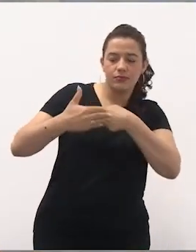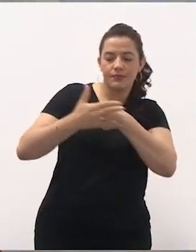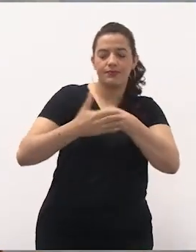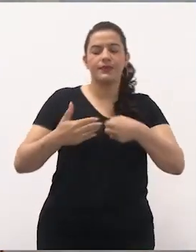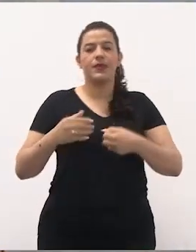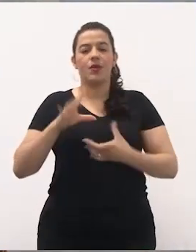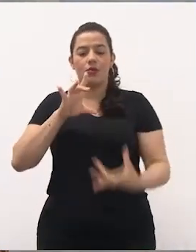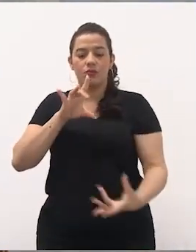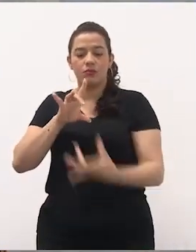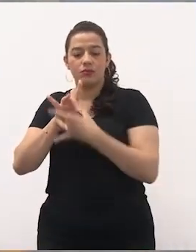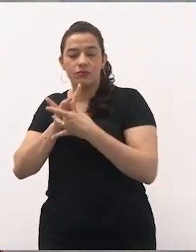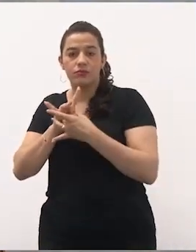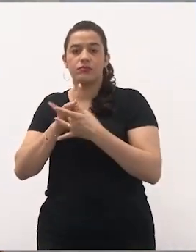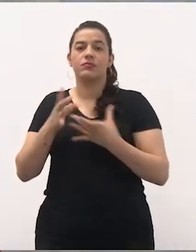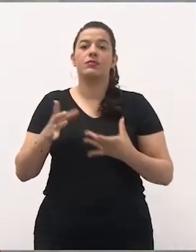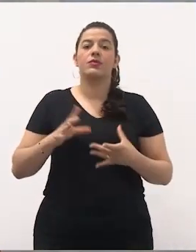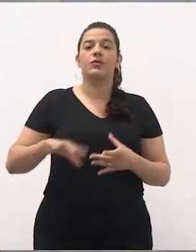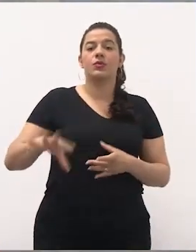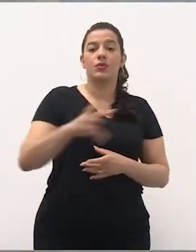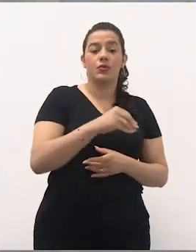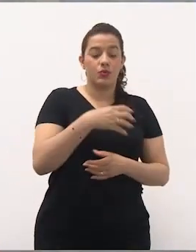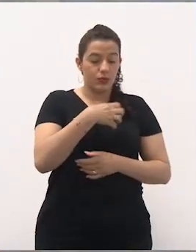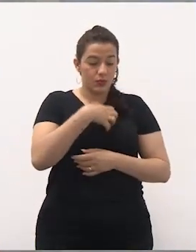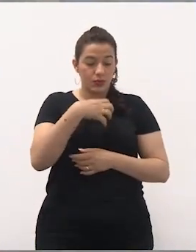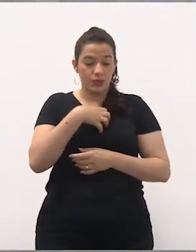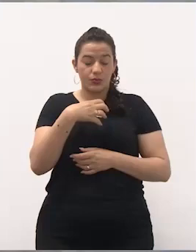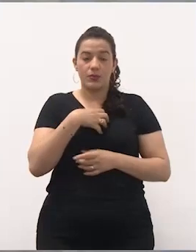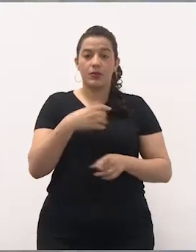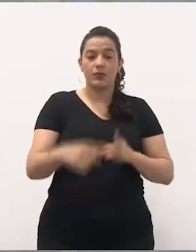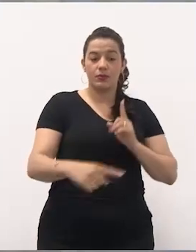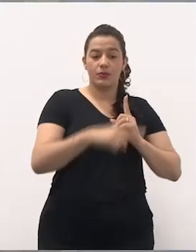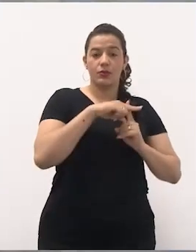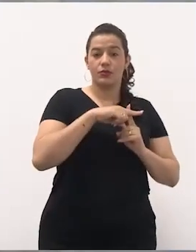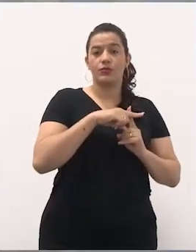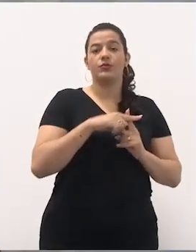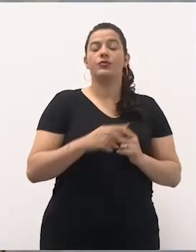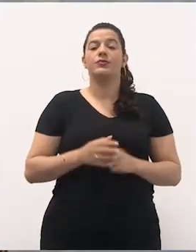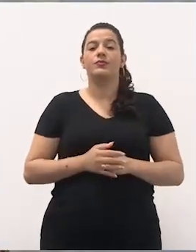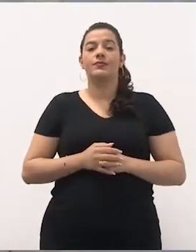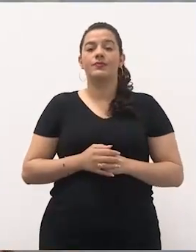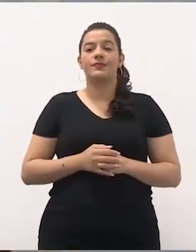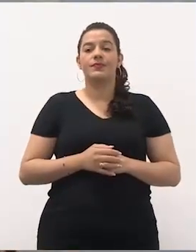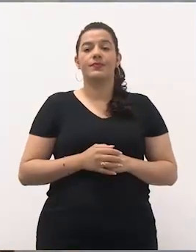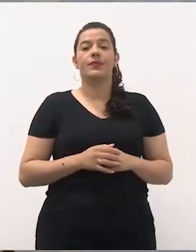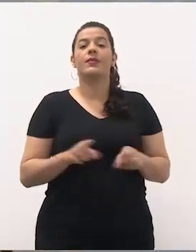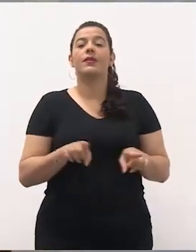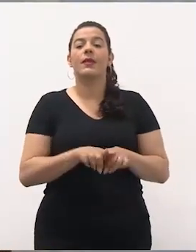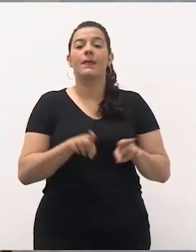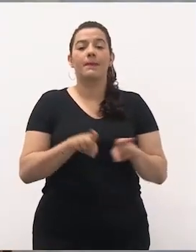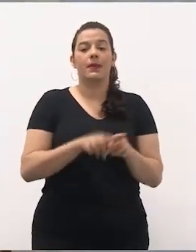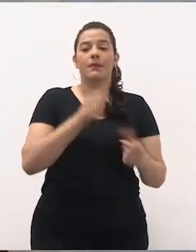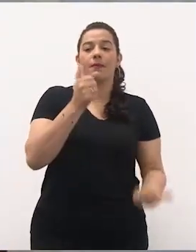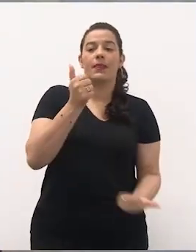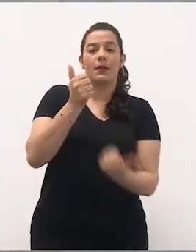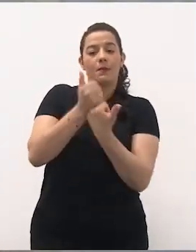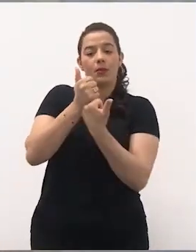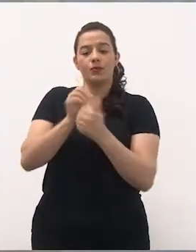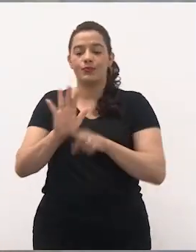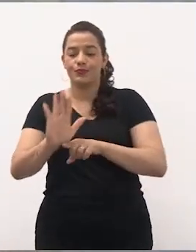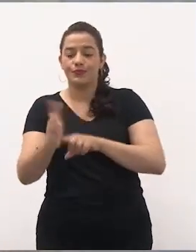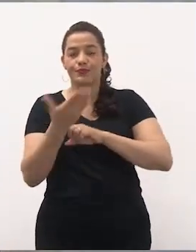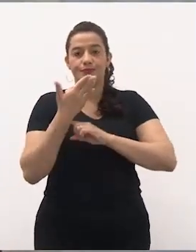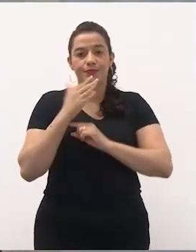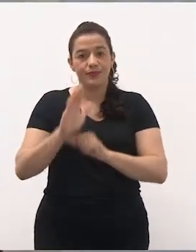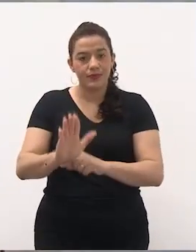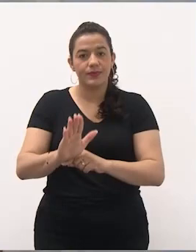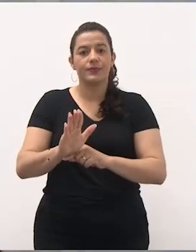o vínculo, com um clima emocional positivo, com o apoio mútuo, né? Isto